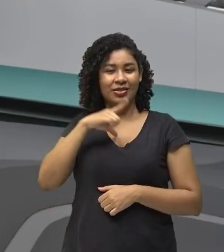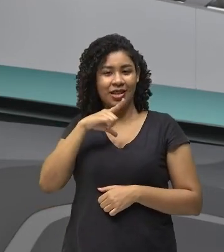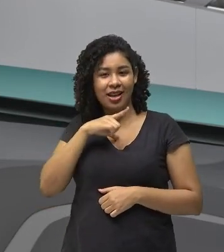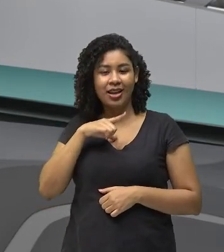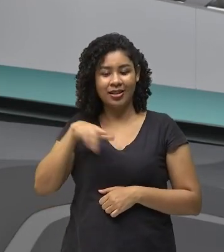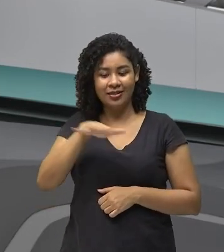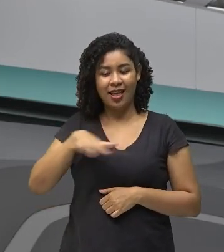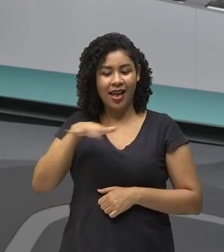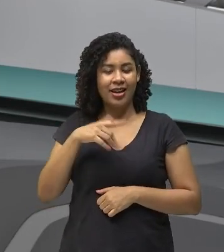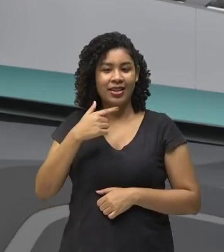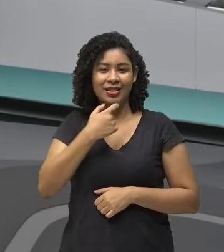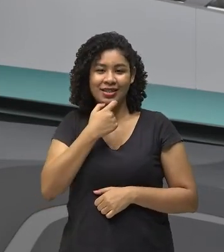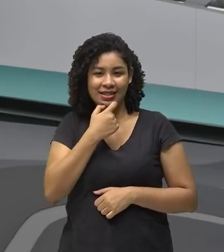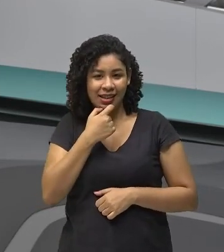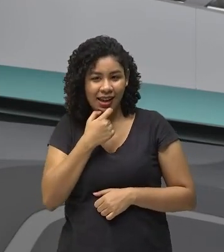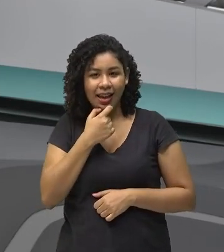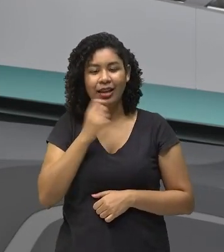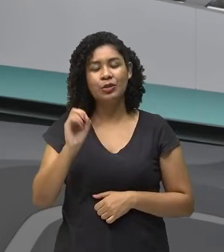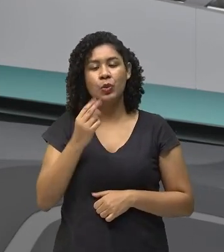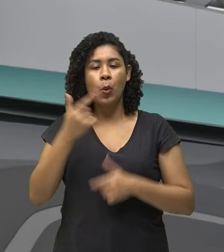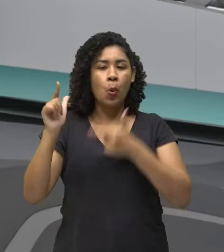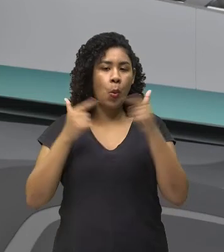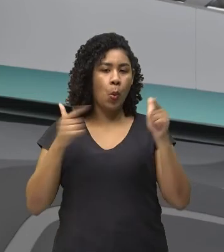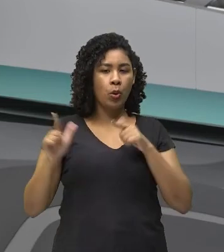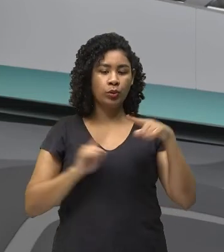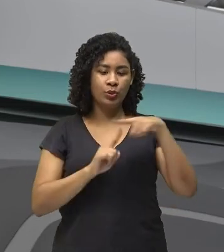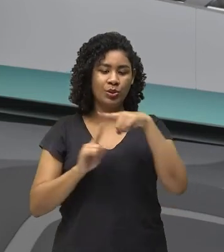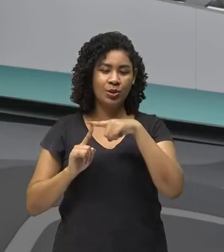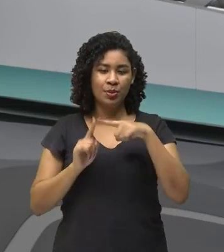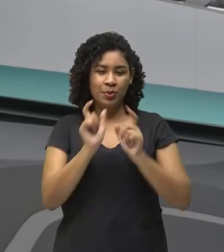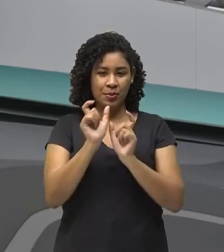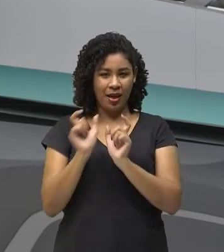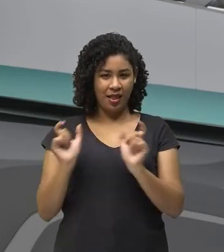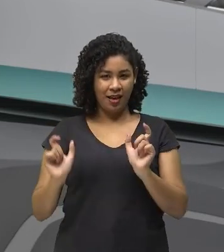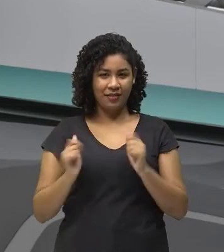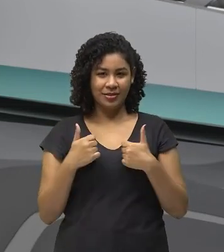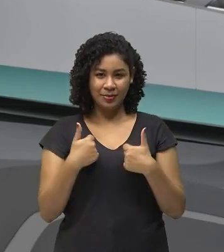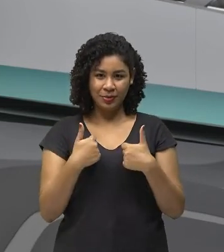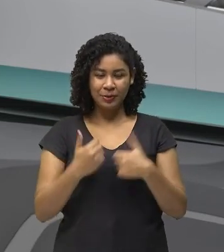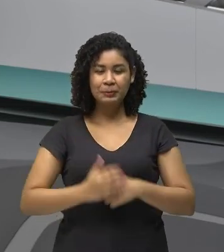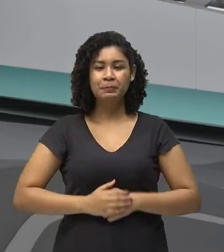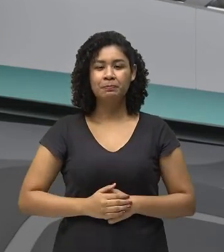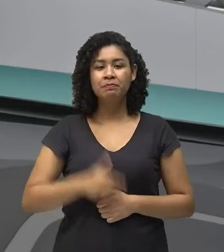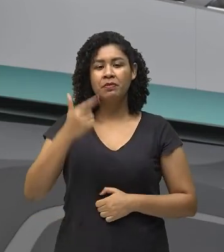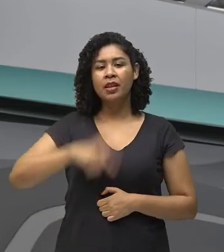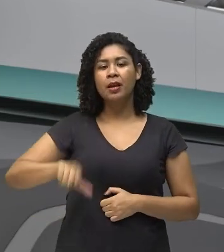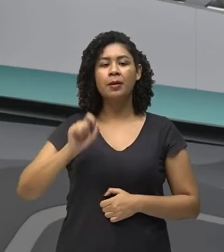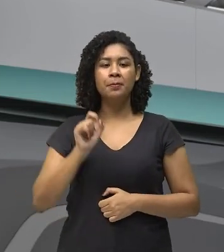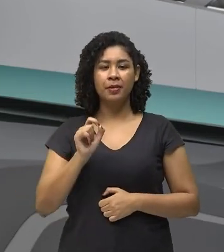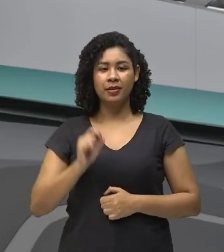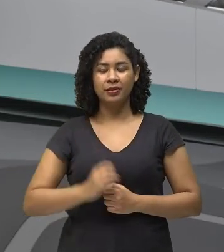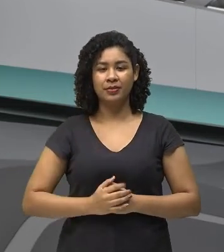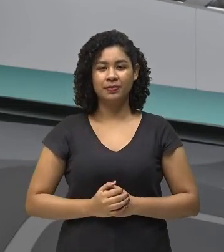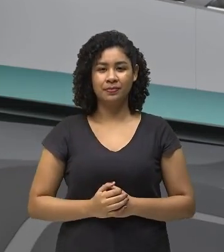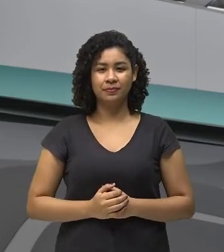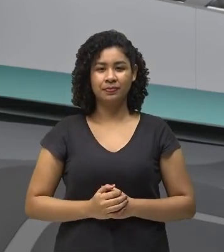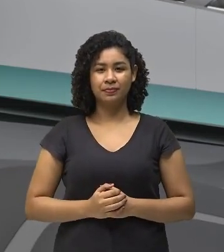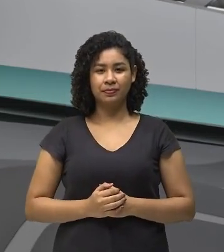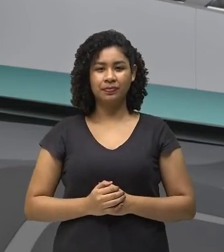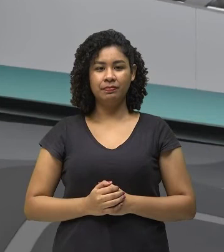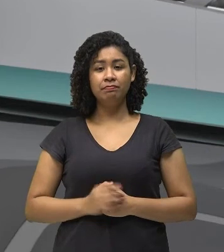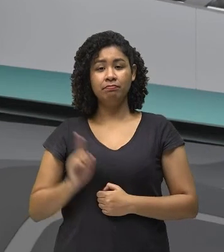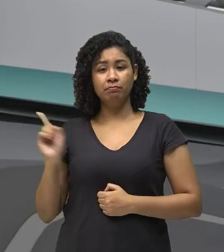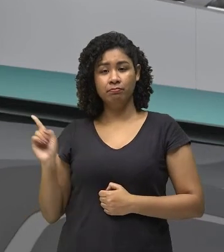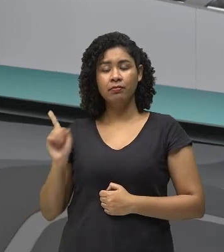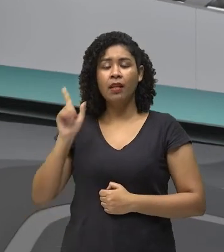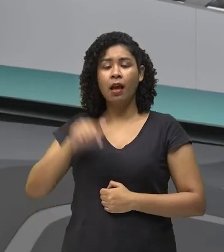inglês ou outros tipos de palavras. Tudo bem? O que mais? Tópico frasal. Tópico frasal é como se fosse um resumo. Em